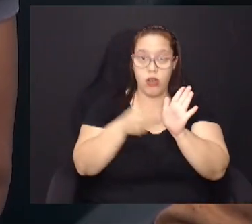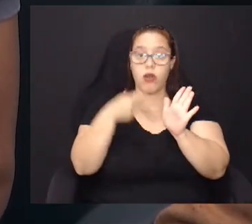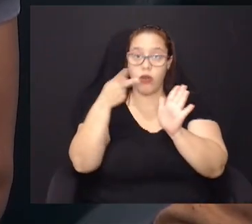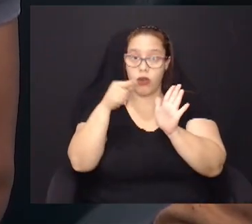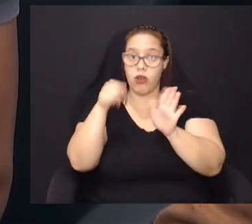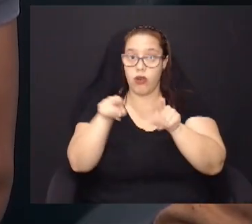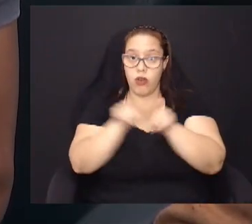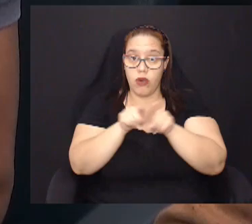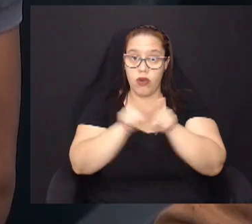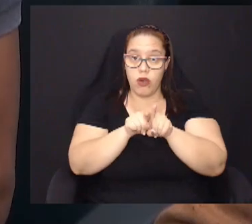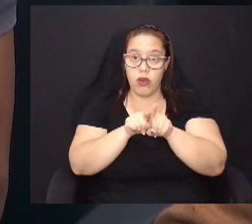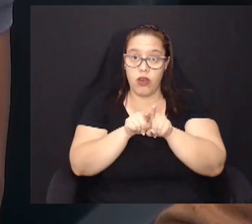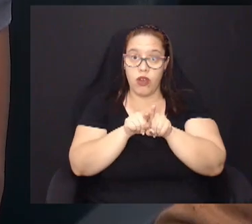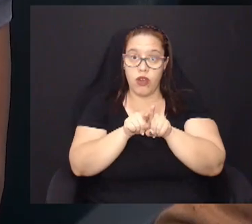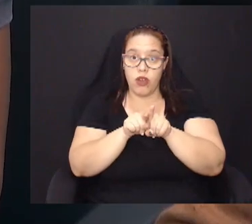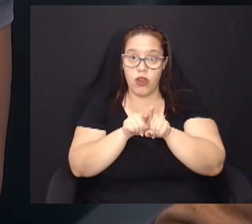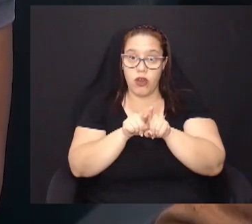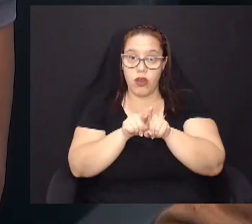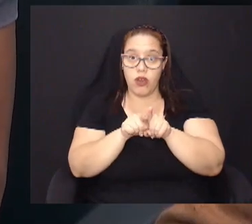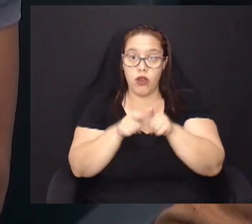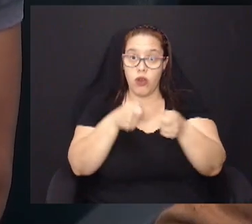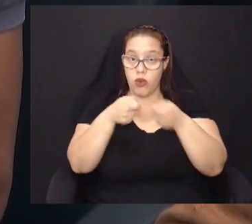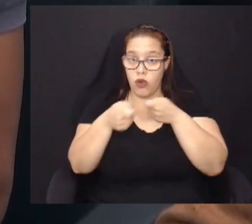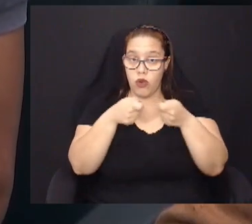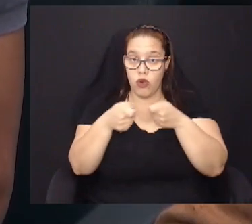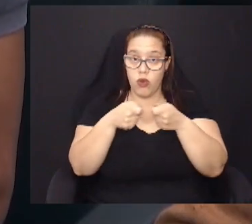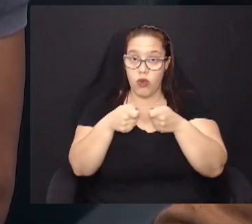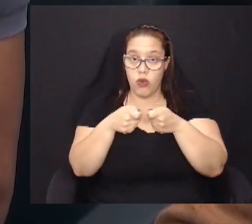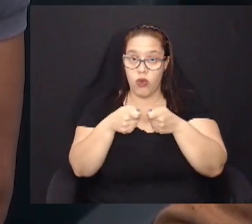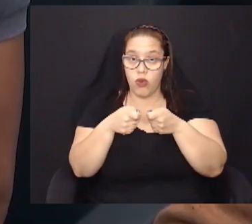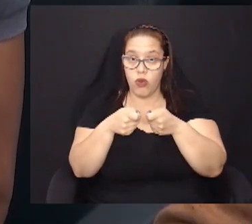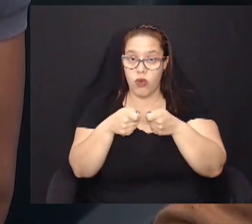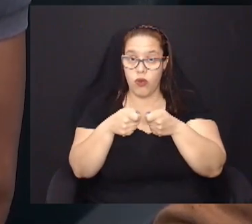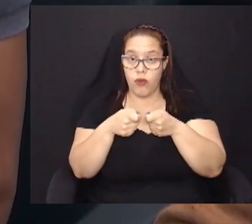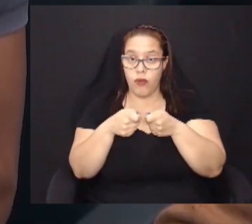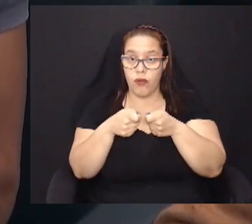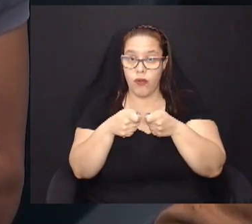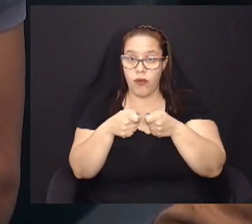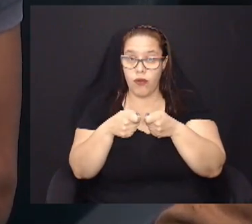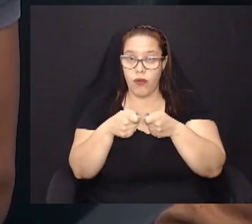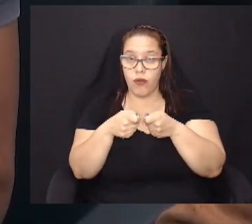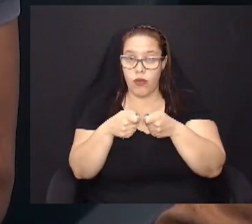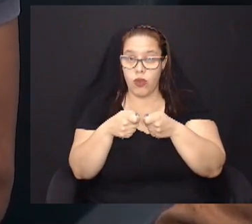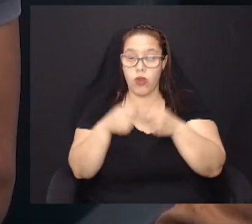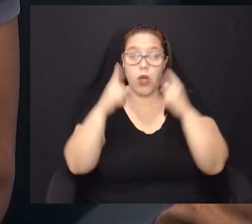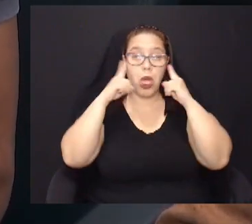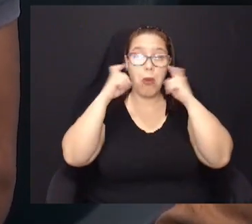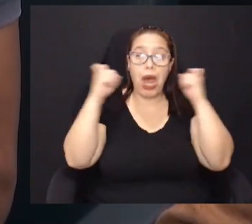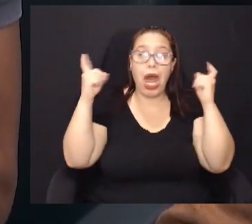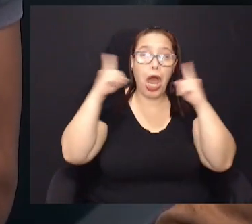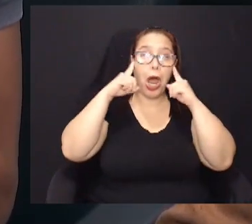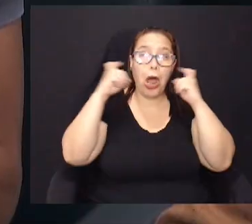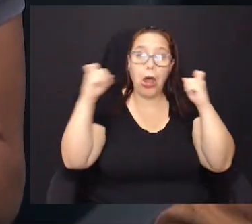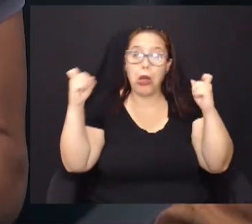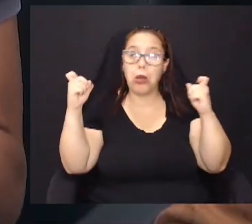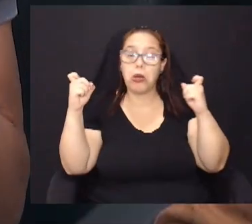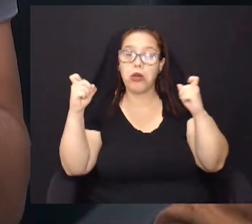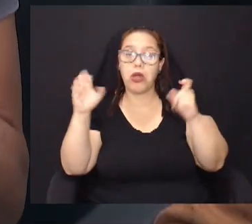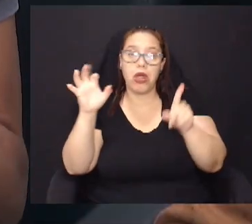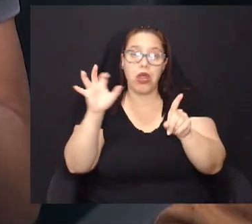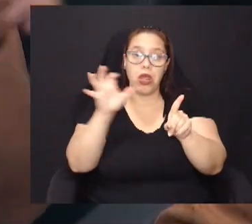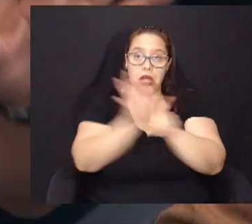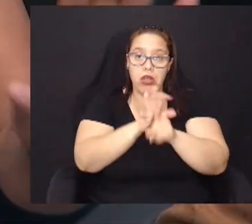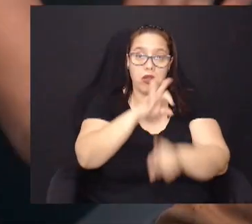também, sobre a questão da aferição do barulho. E houve a perseguição da